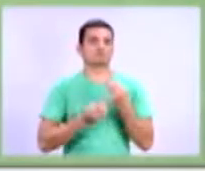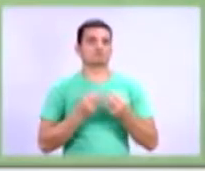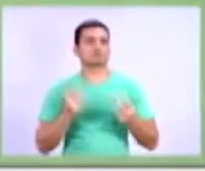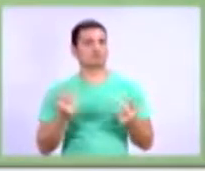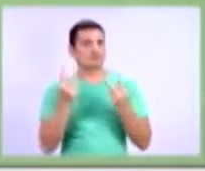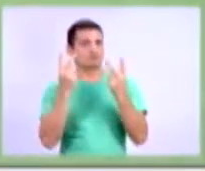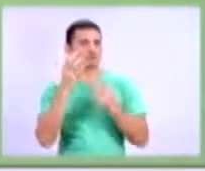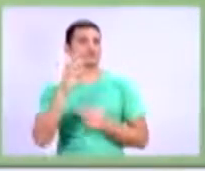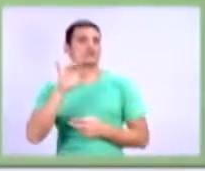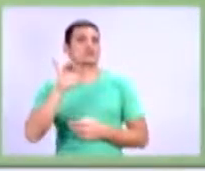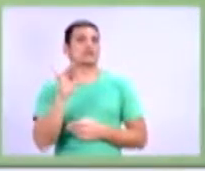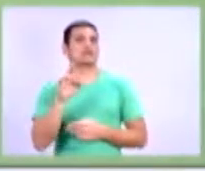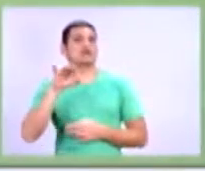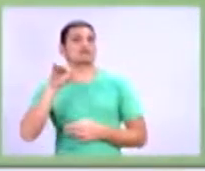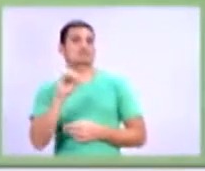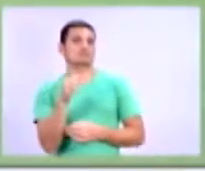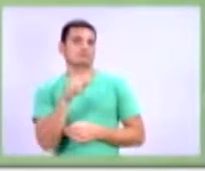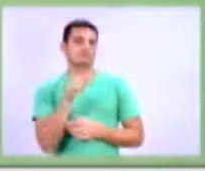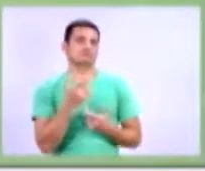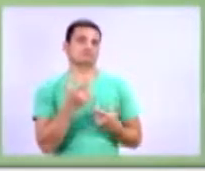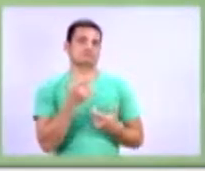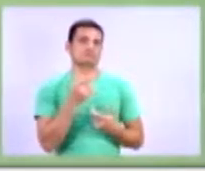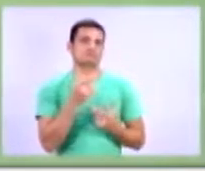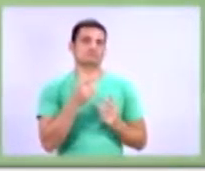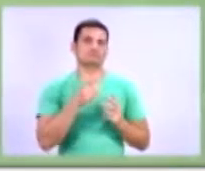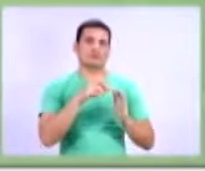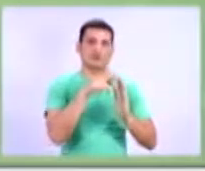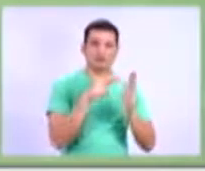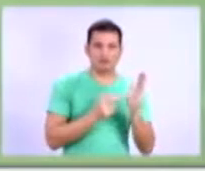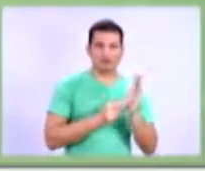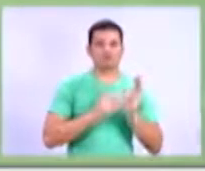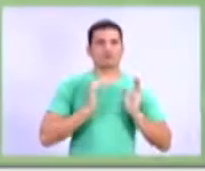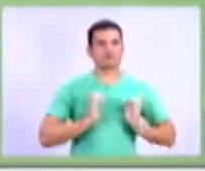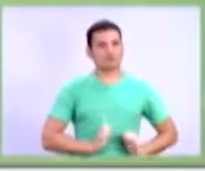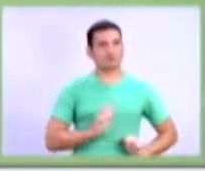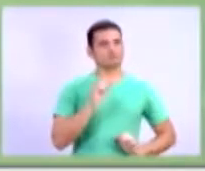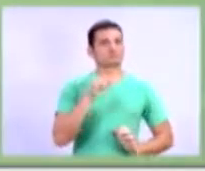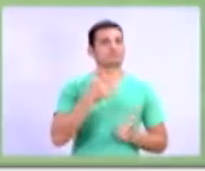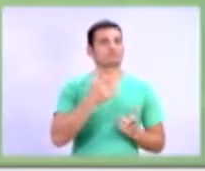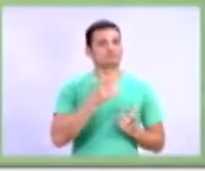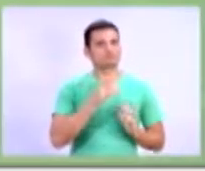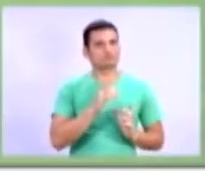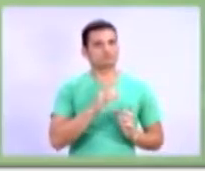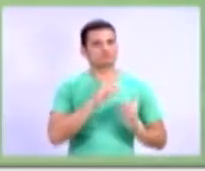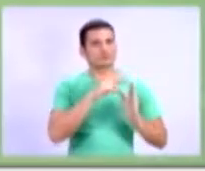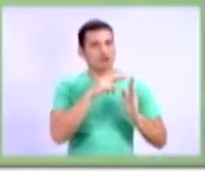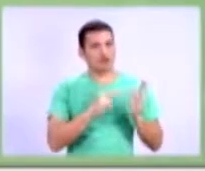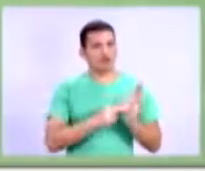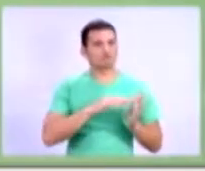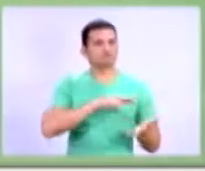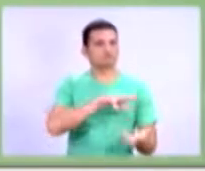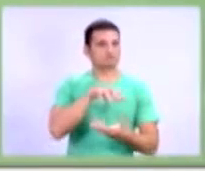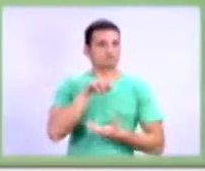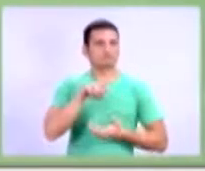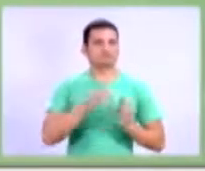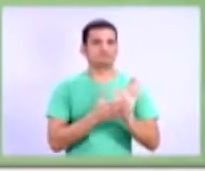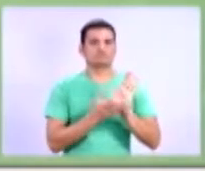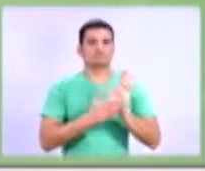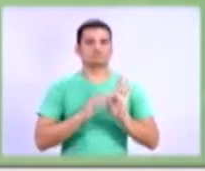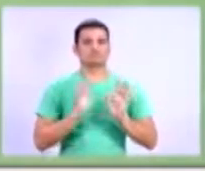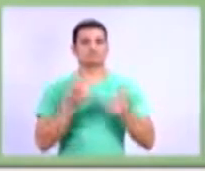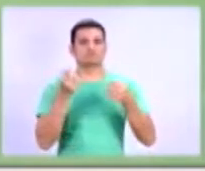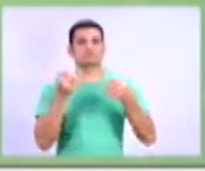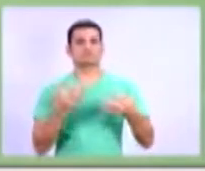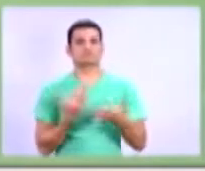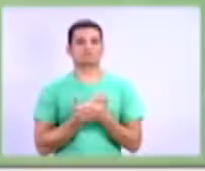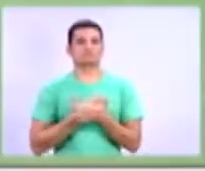essas normas éticas se tornarem normas universais, né, como é a proposta que nós trabalhamos na aula passada,